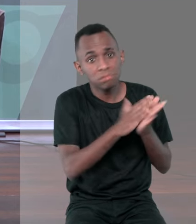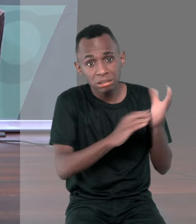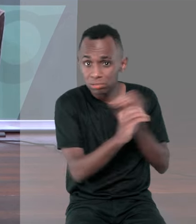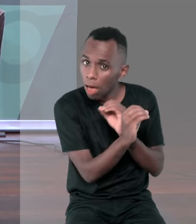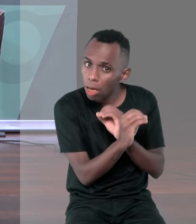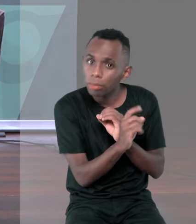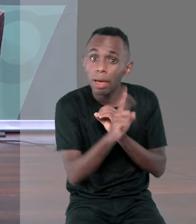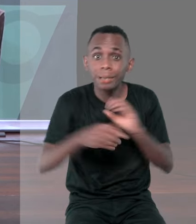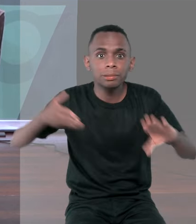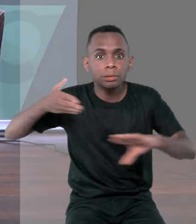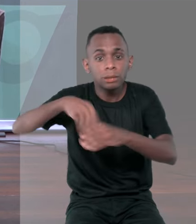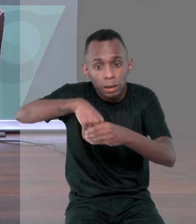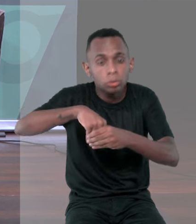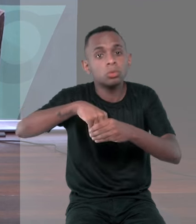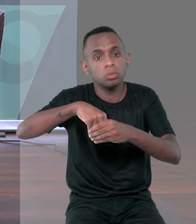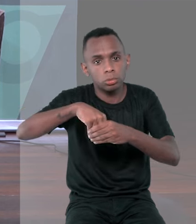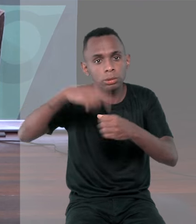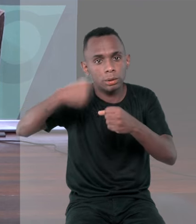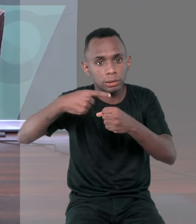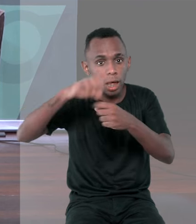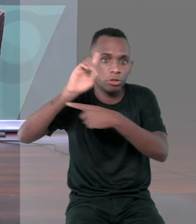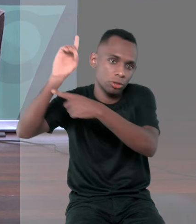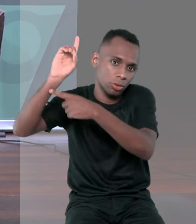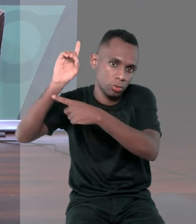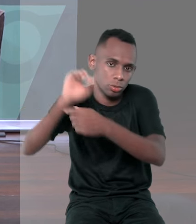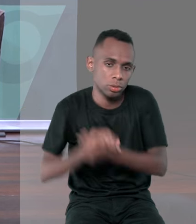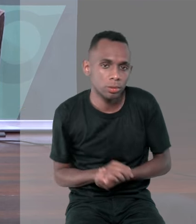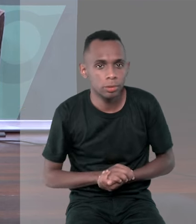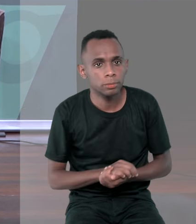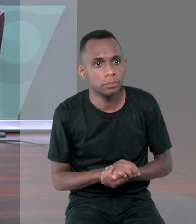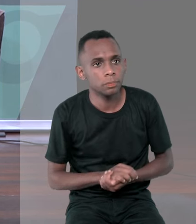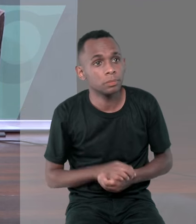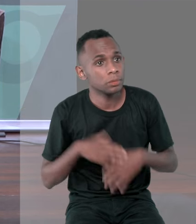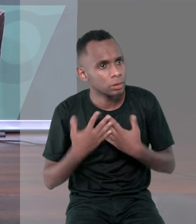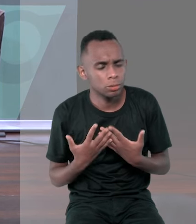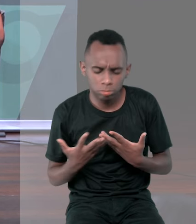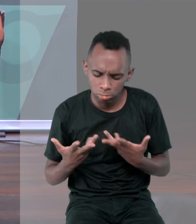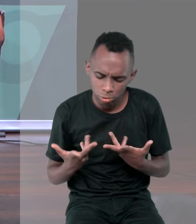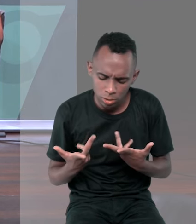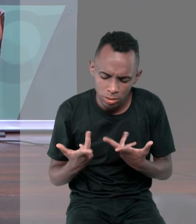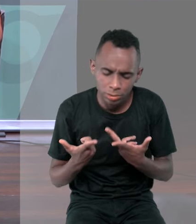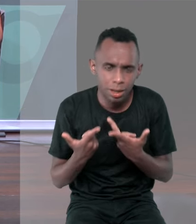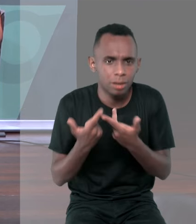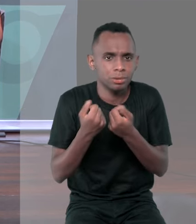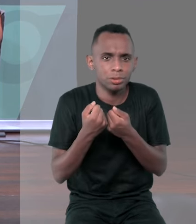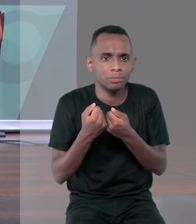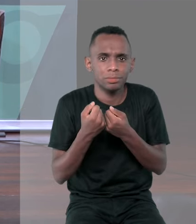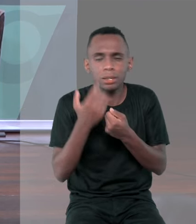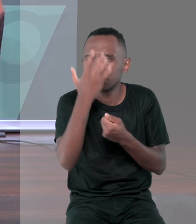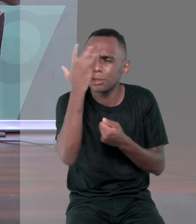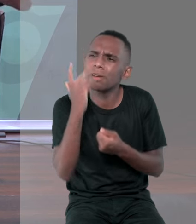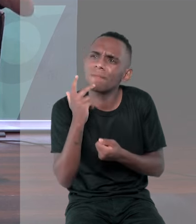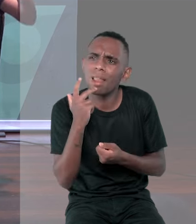de dentro da Cidade de Deus. Então, em termos de qualidade, não tem mais como retroceder. Não tem como as pessoas